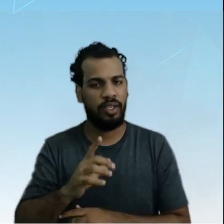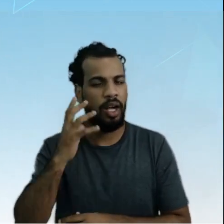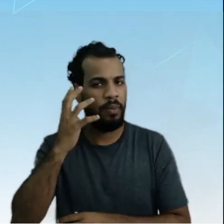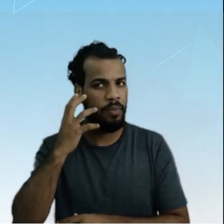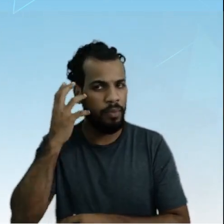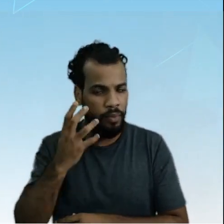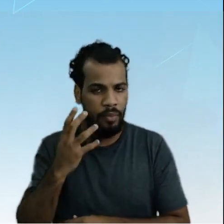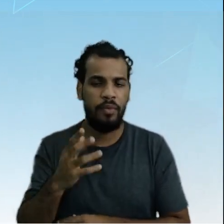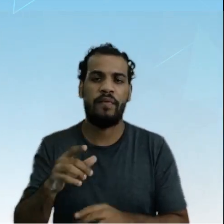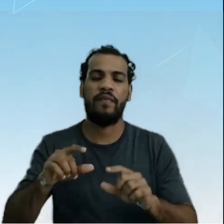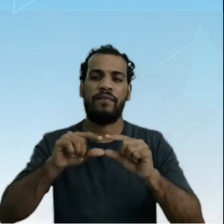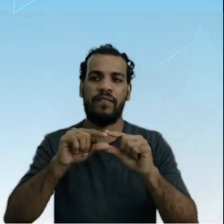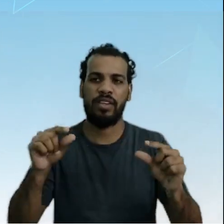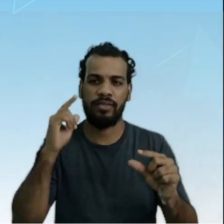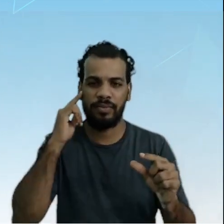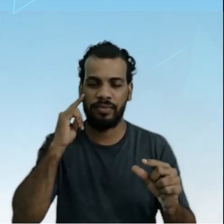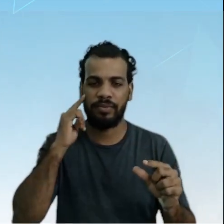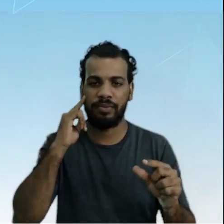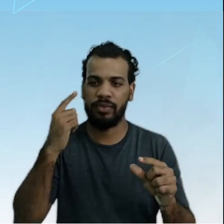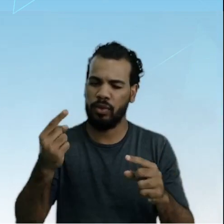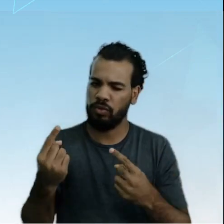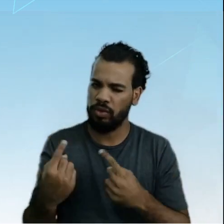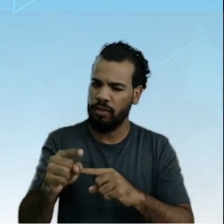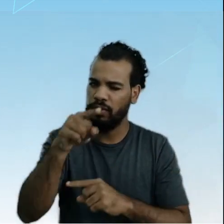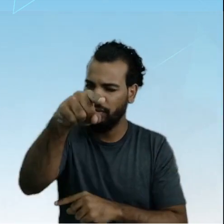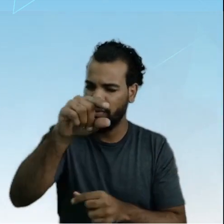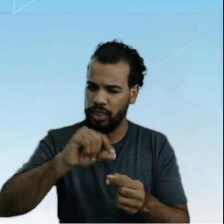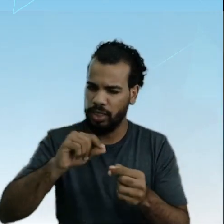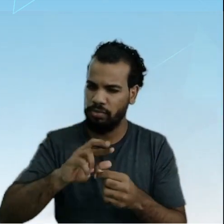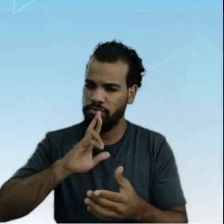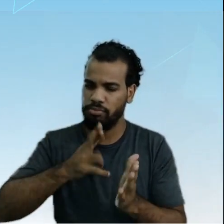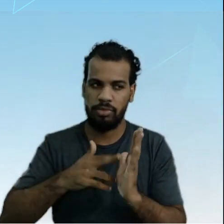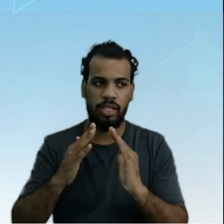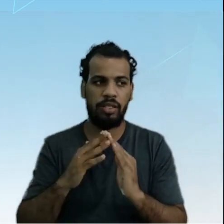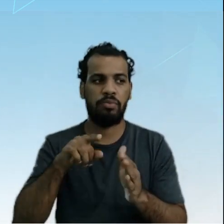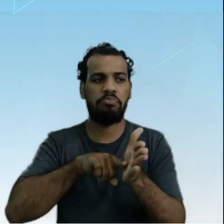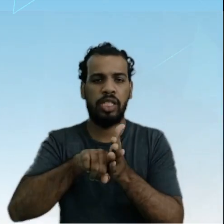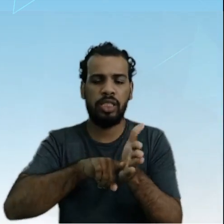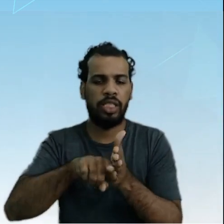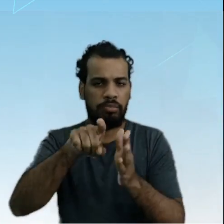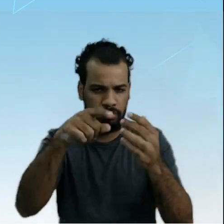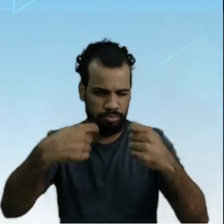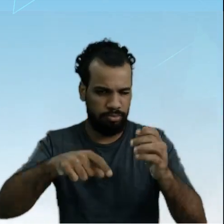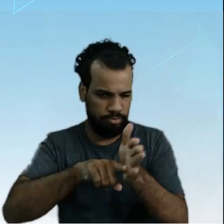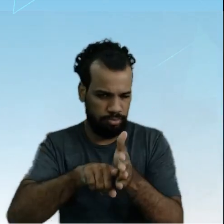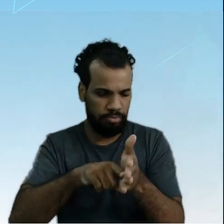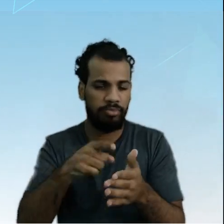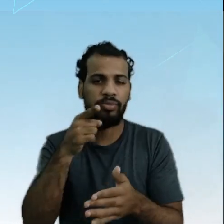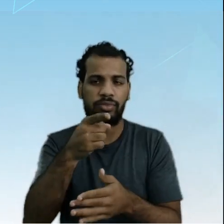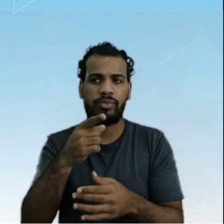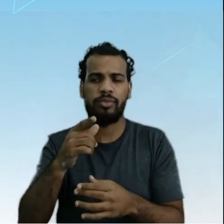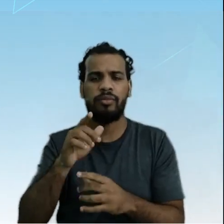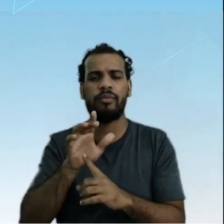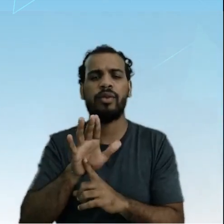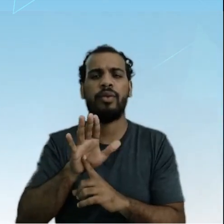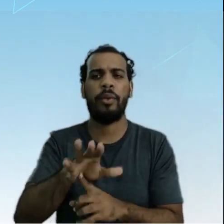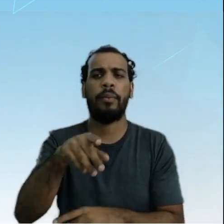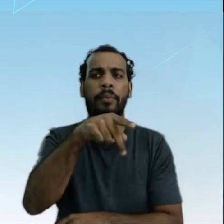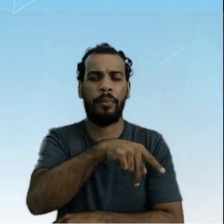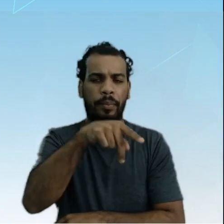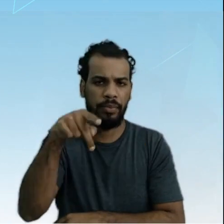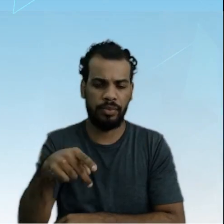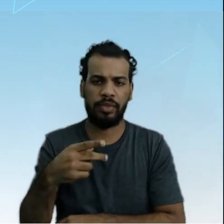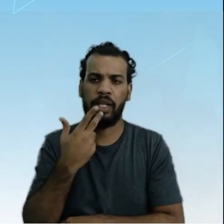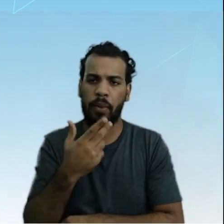conhecer verso. Pronto, um desafio que eu poderia deixar para vocês. Que tal vocês pesquisarem e apresentarem ao seu professor de